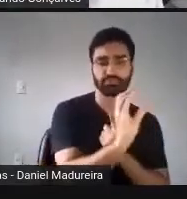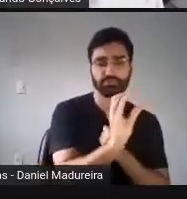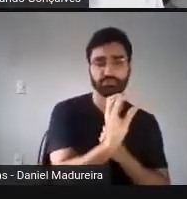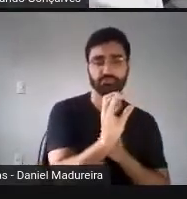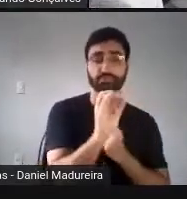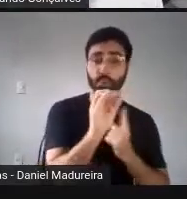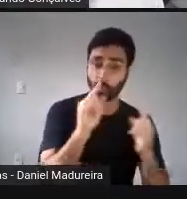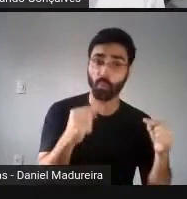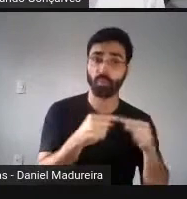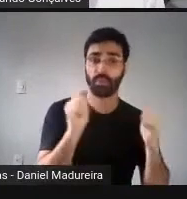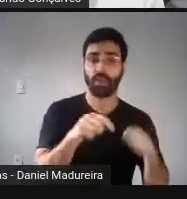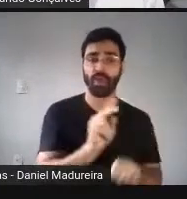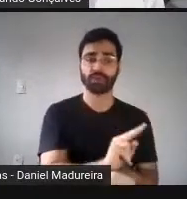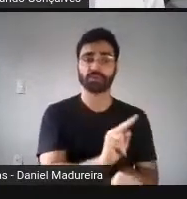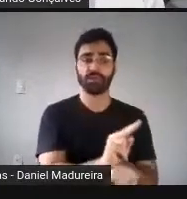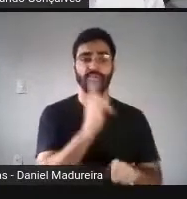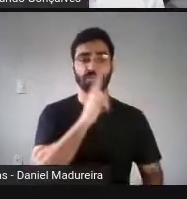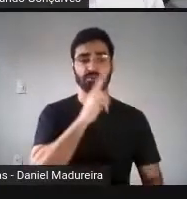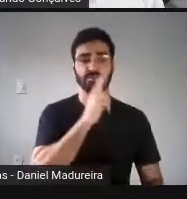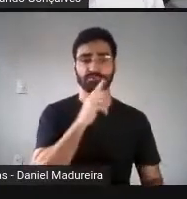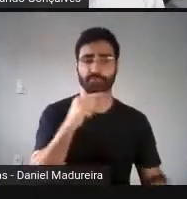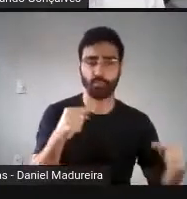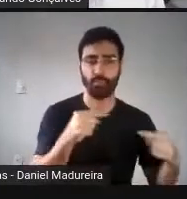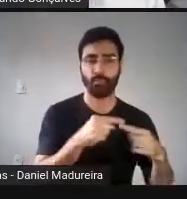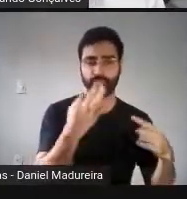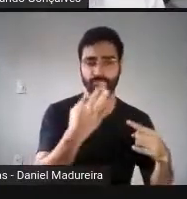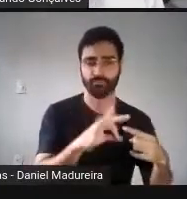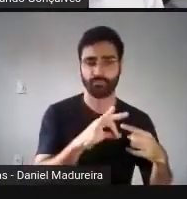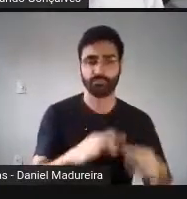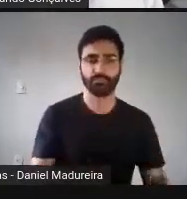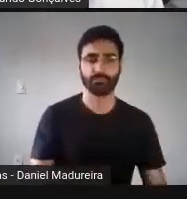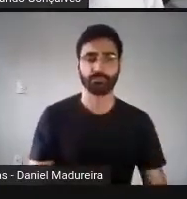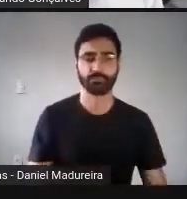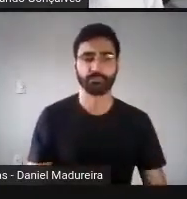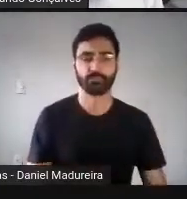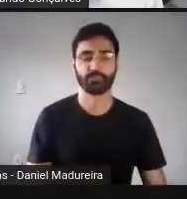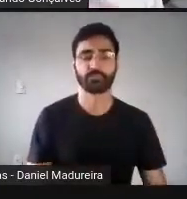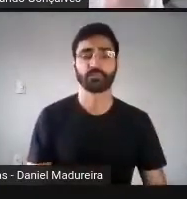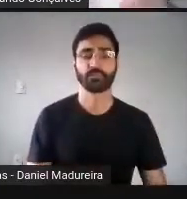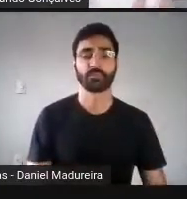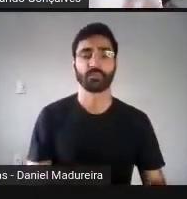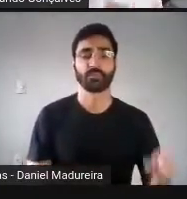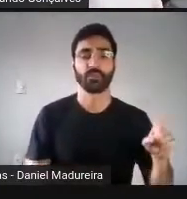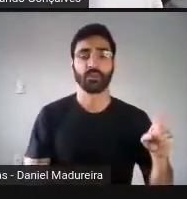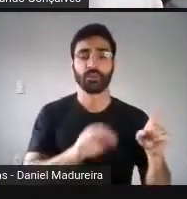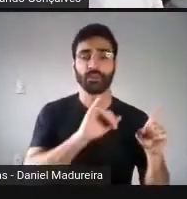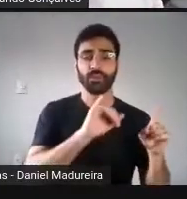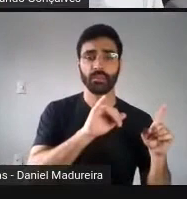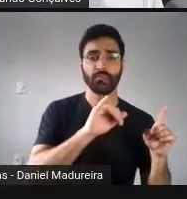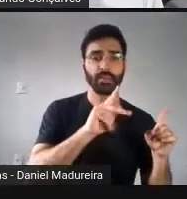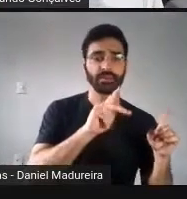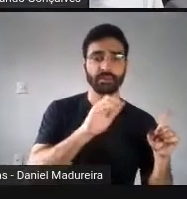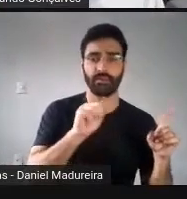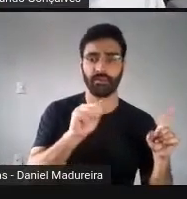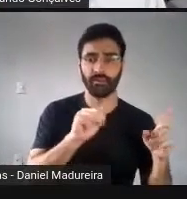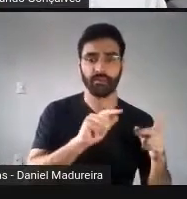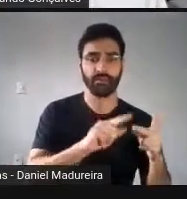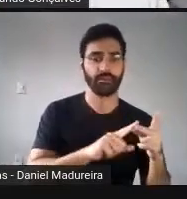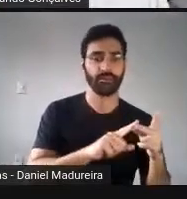reserva de emergência, porque os outros não, tá bom? Tesouro prefixado, Tesouro IPCA não serve, então tem Tesouro